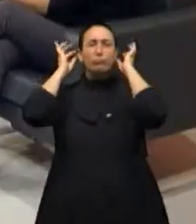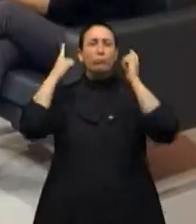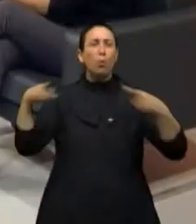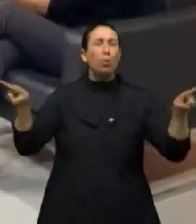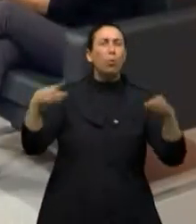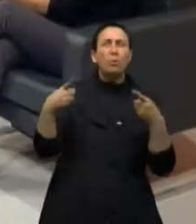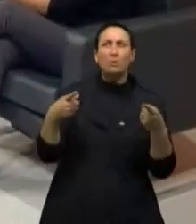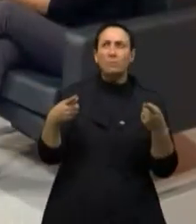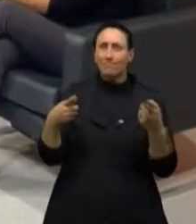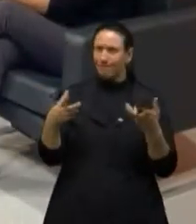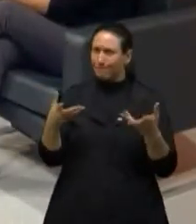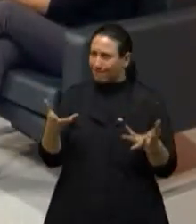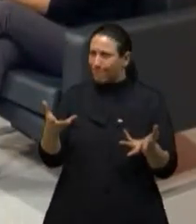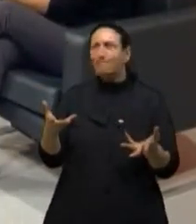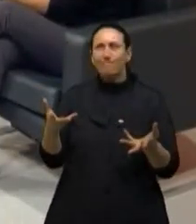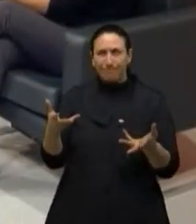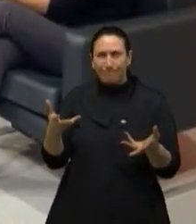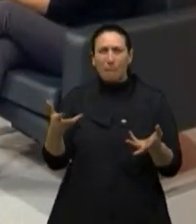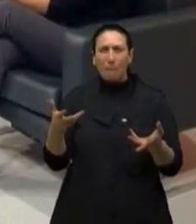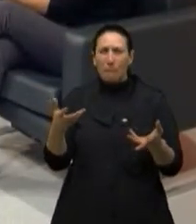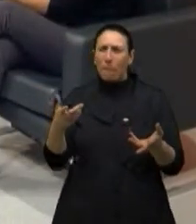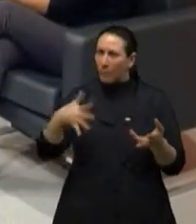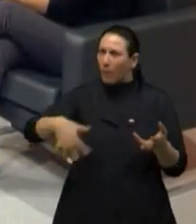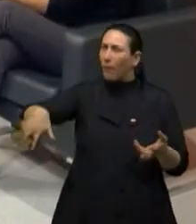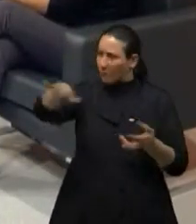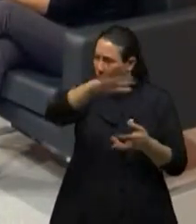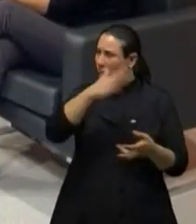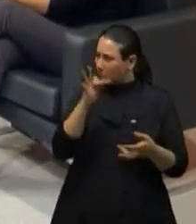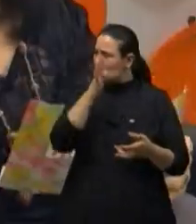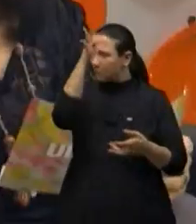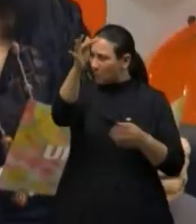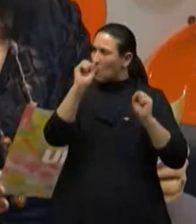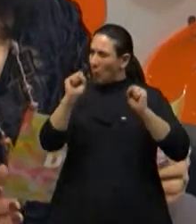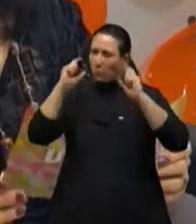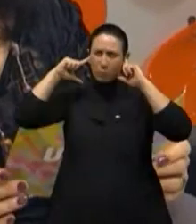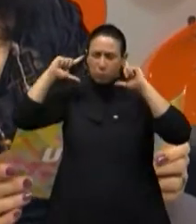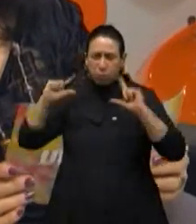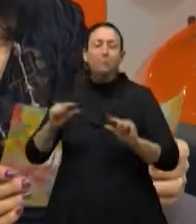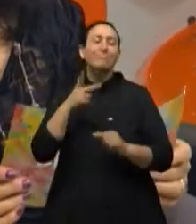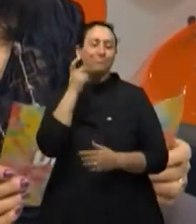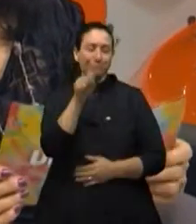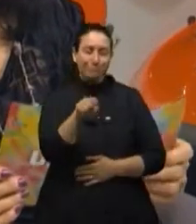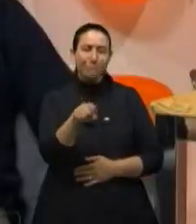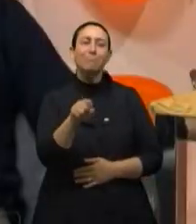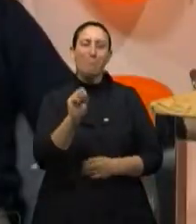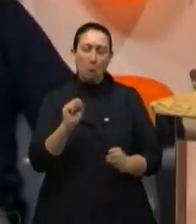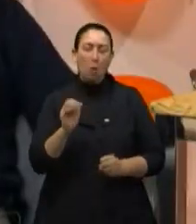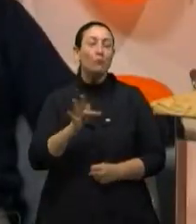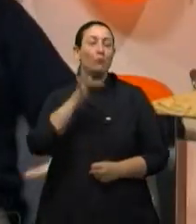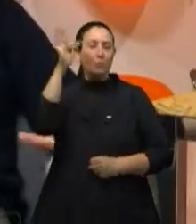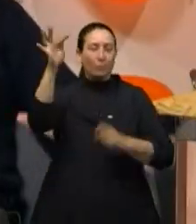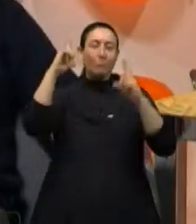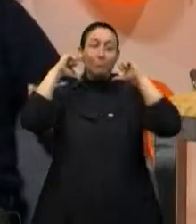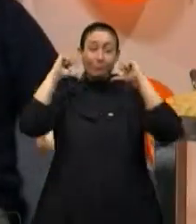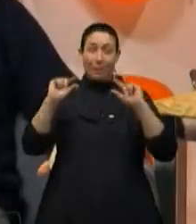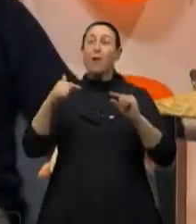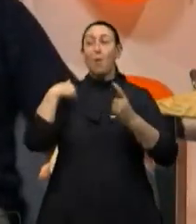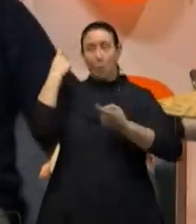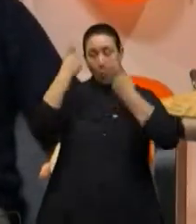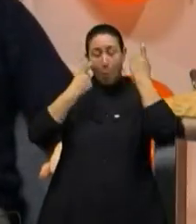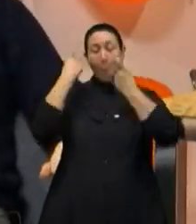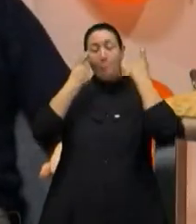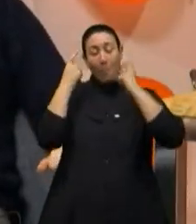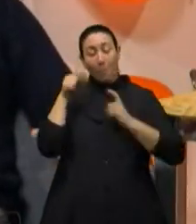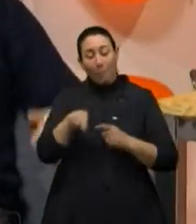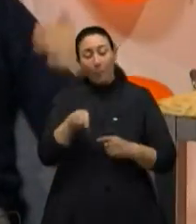e e é uma geração que vai ter perda auditiva muito cedo cedo muito cedo eu tô muito preocupada com essa